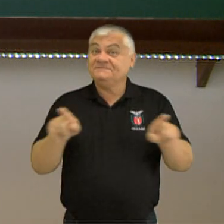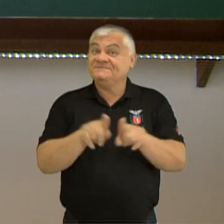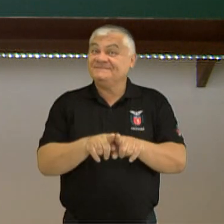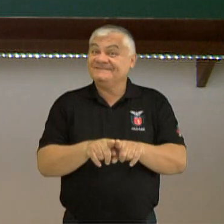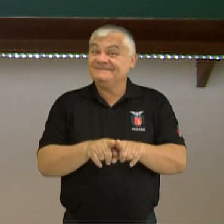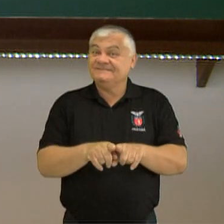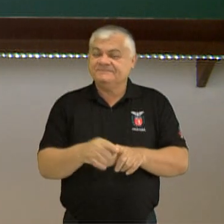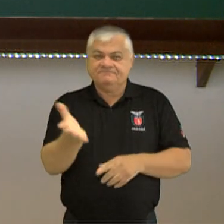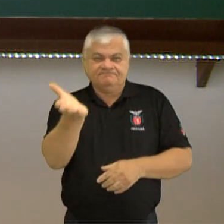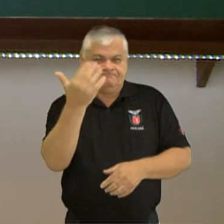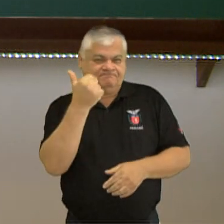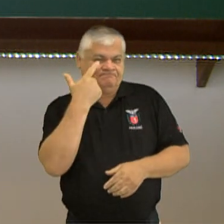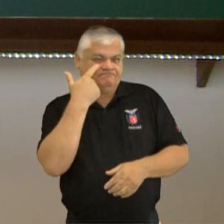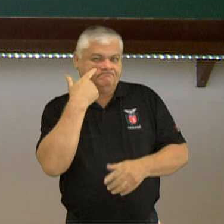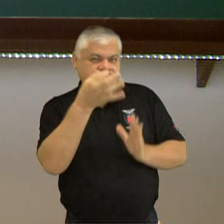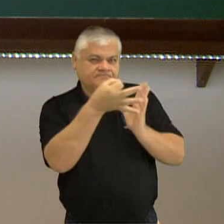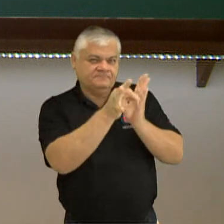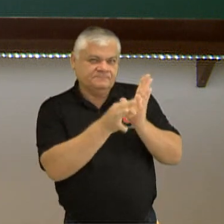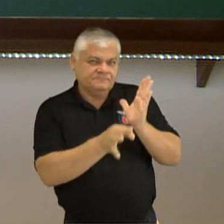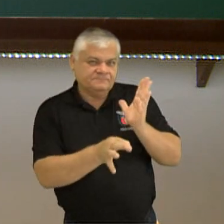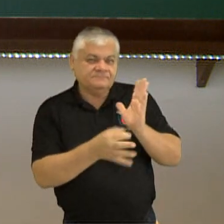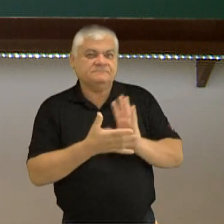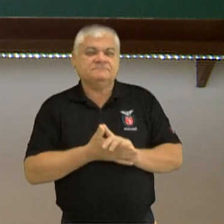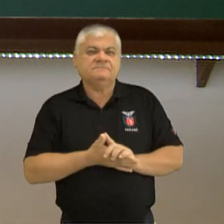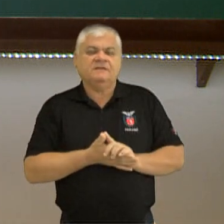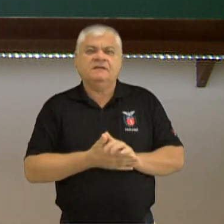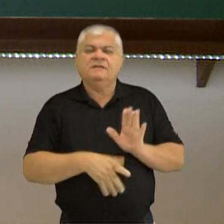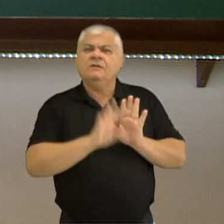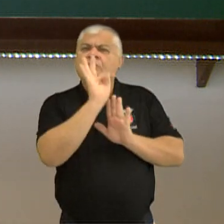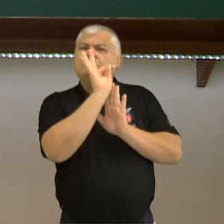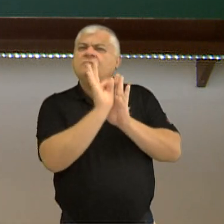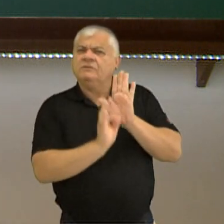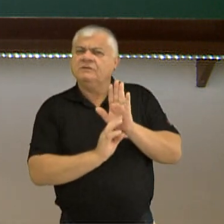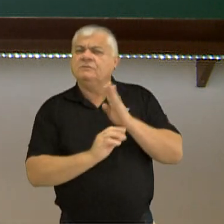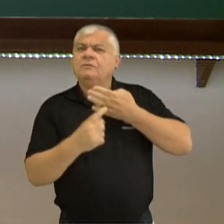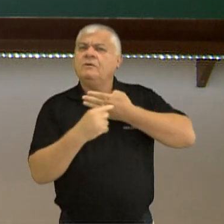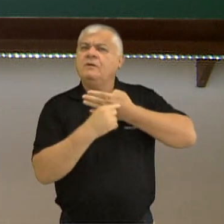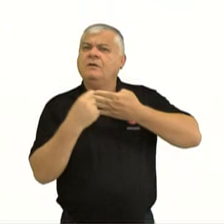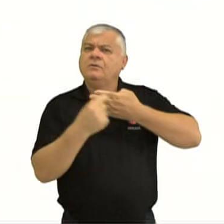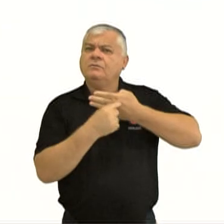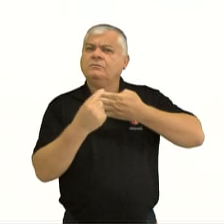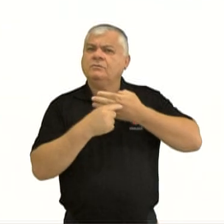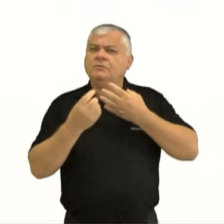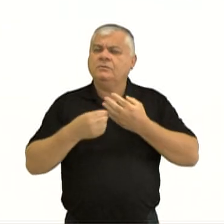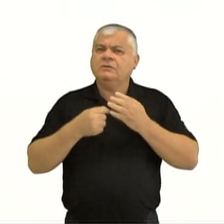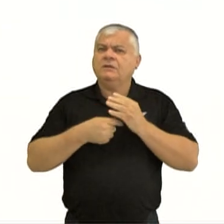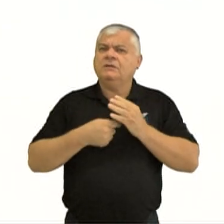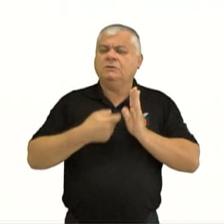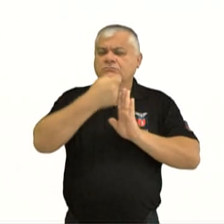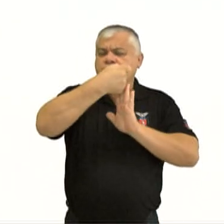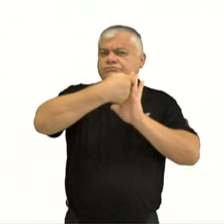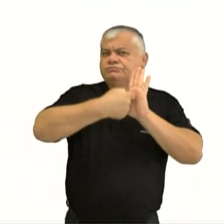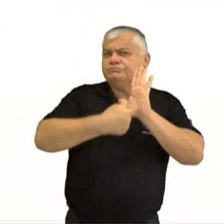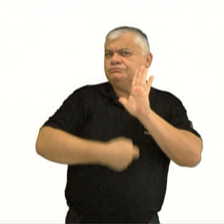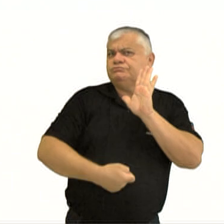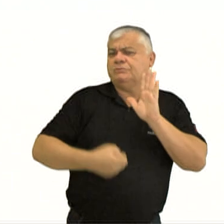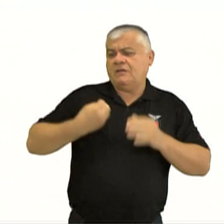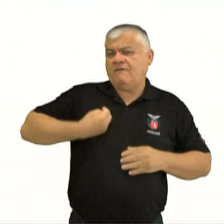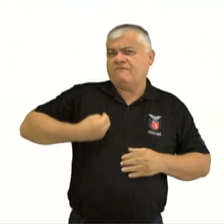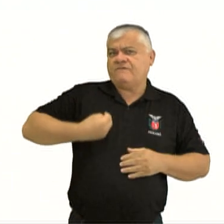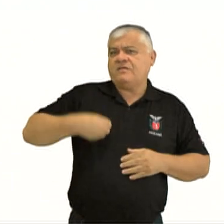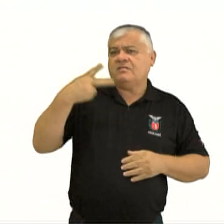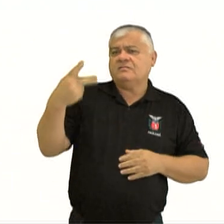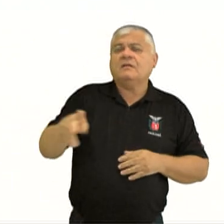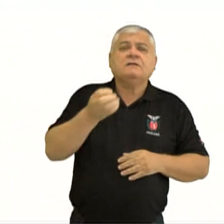Voltamos! Vamos conferir? No texto, a autora relata alguns fatos de sua vida relacionados à leitura. O